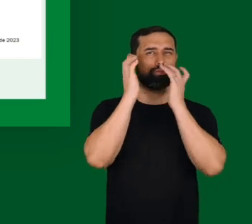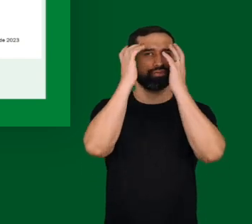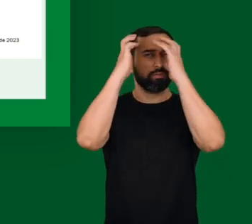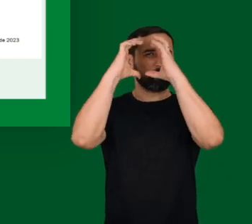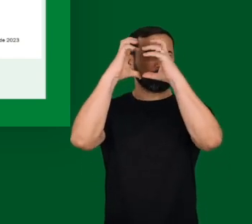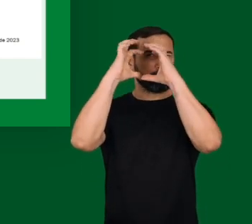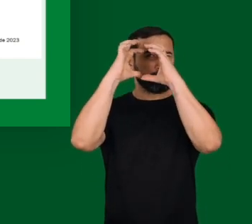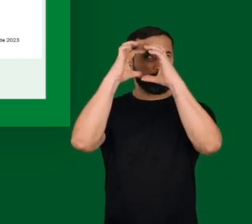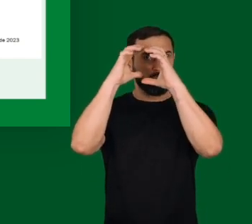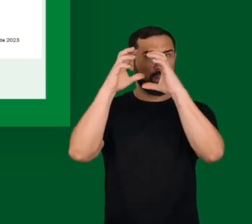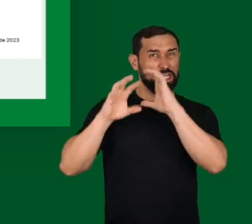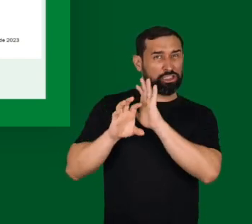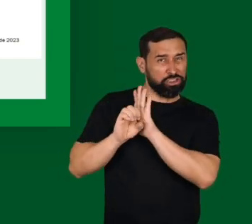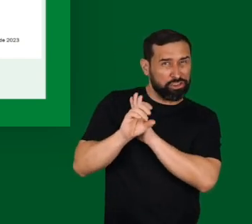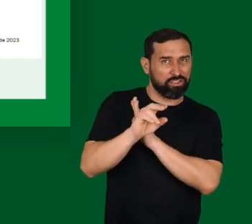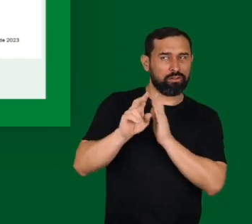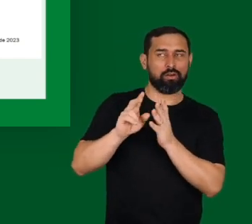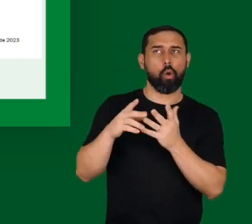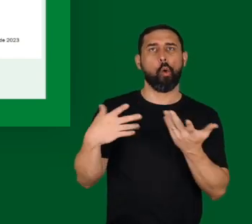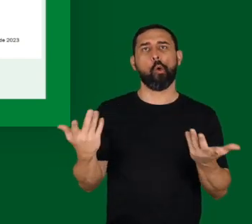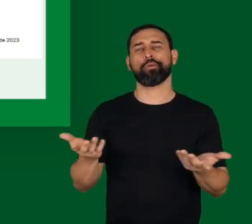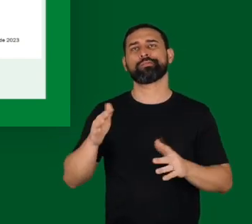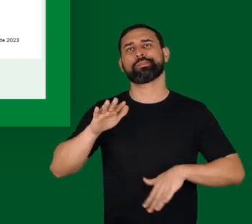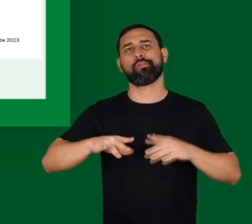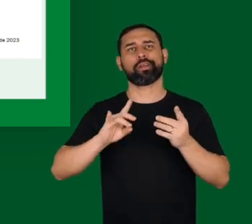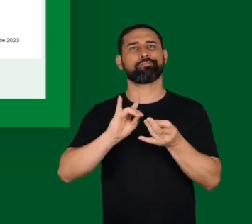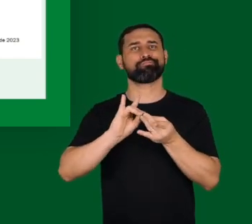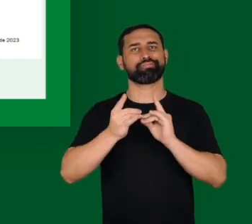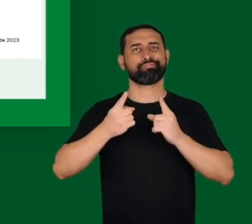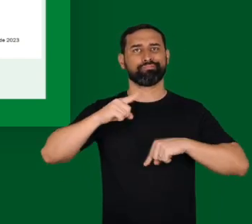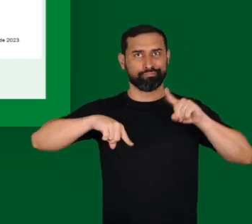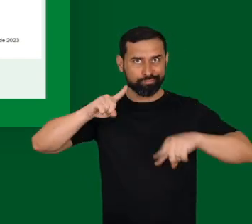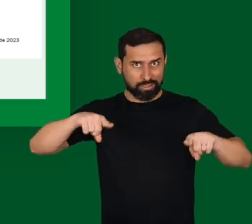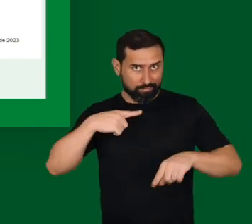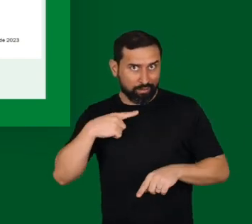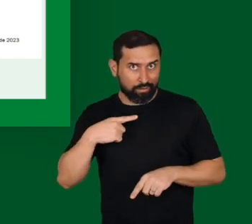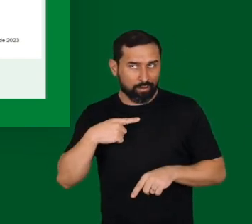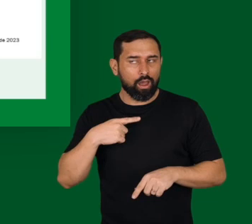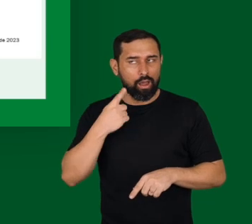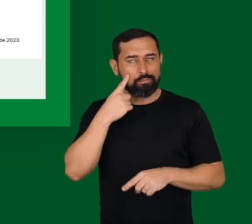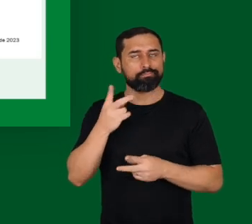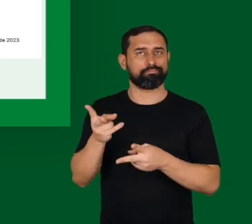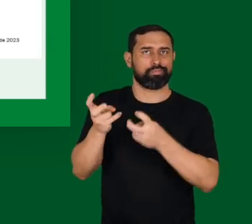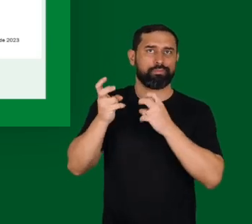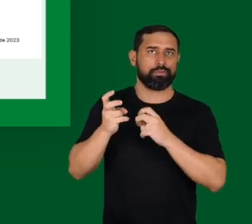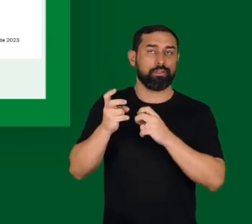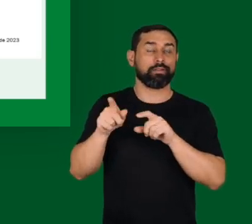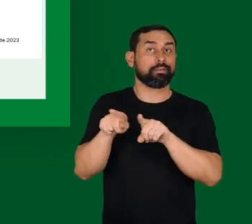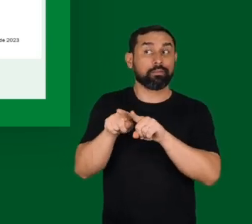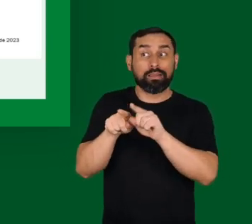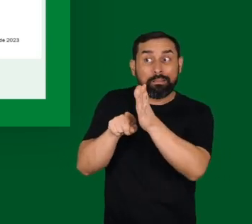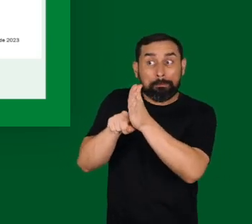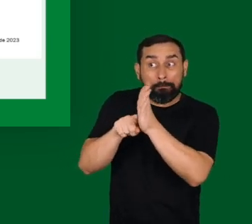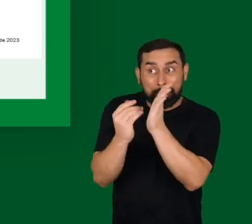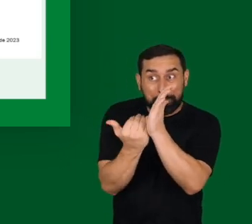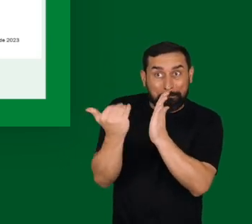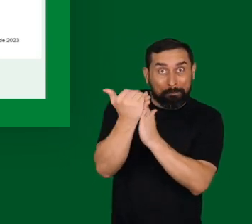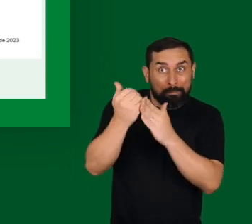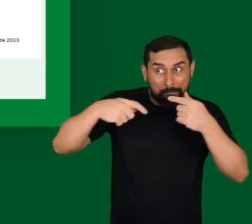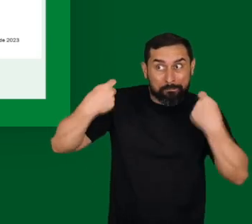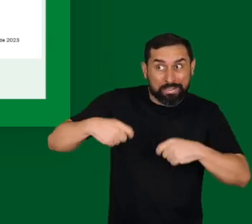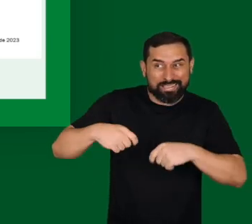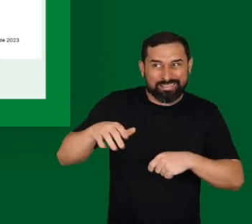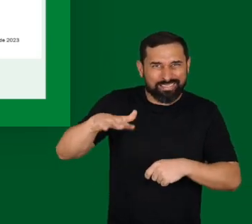neurológica por outros motivos que podem ser infecciosos ou distúrbios hidroeletrolíticos, né? E estar atento ao que precisa